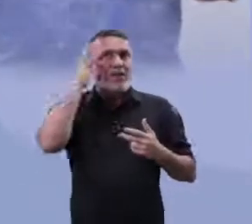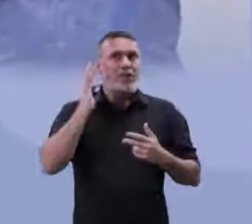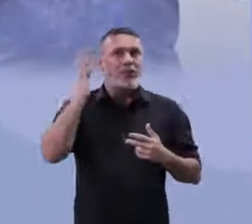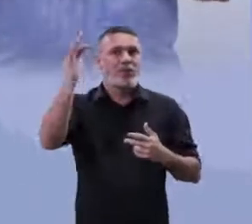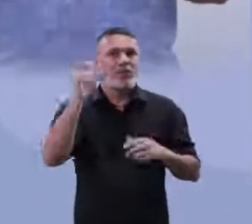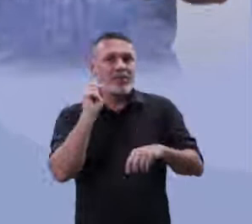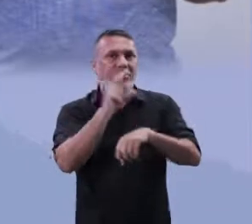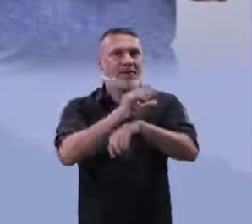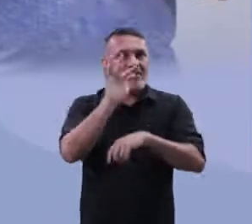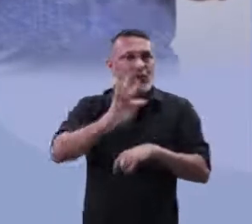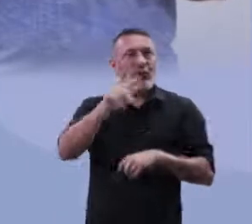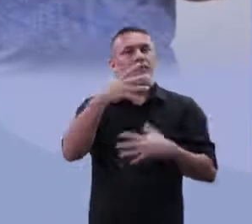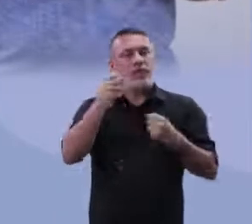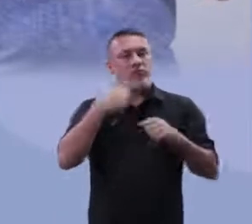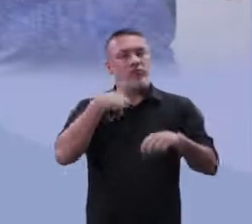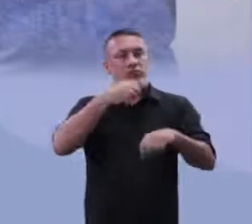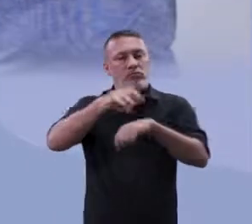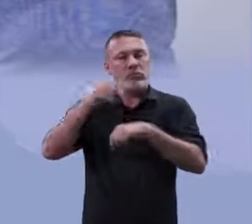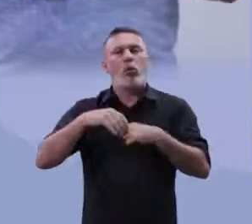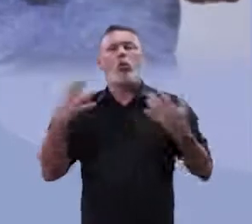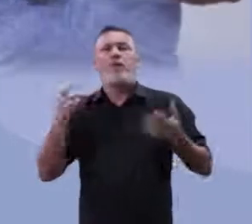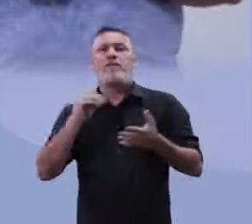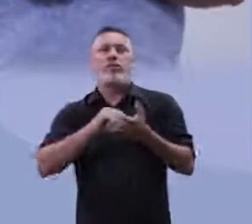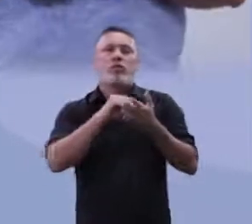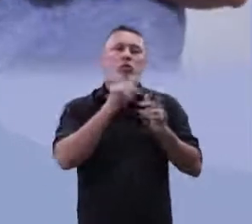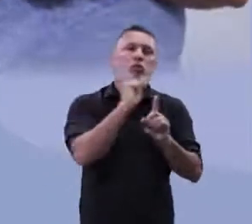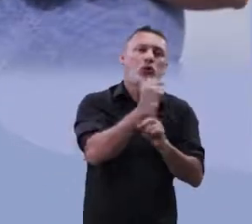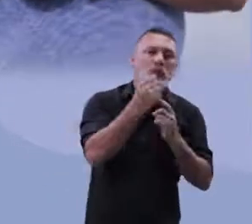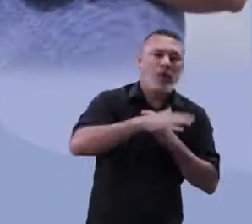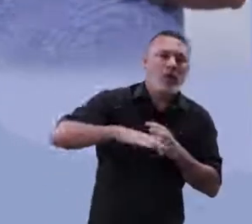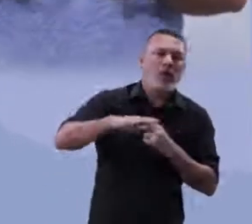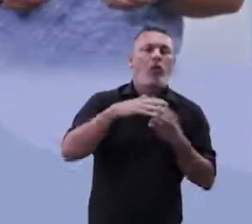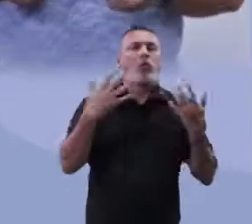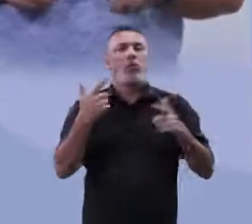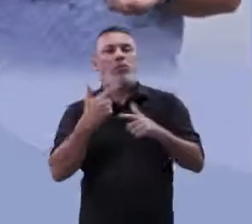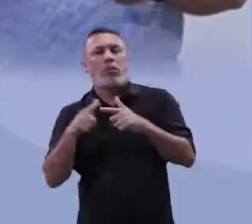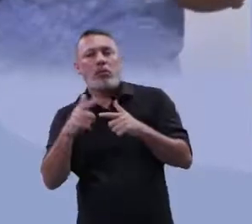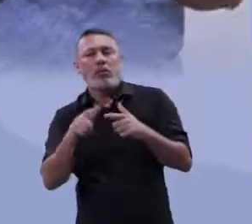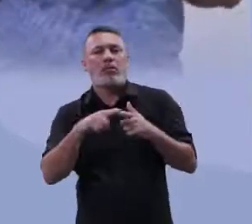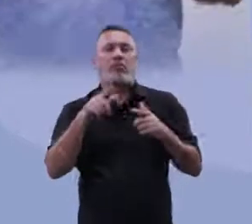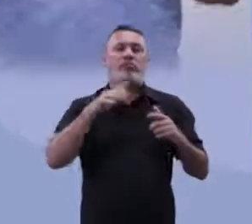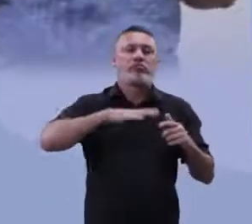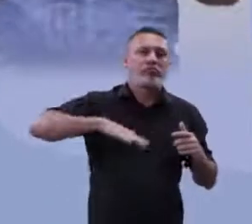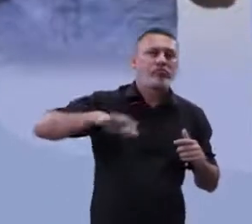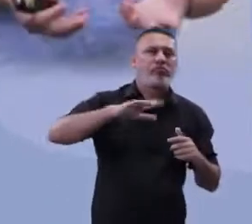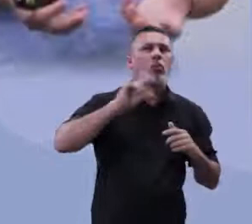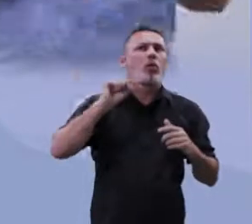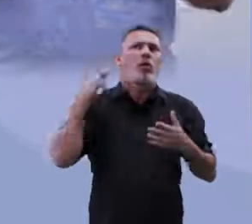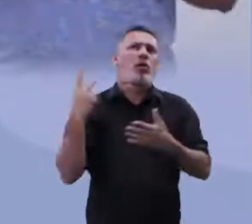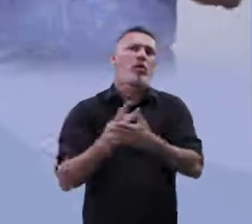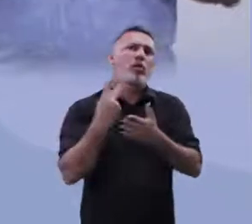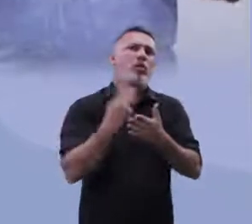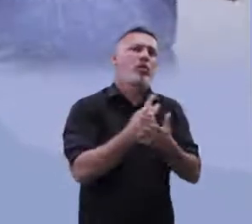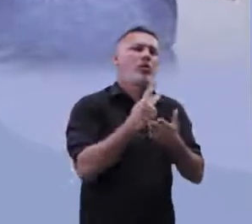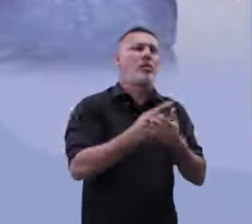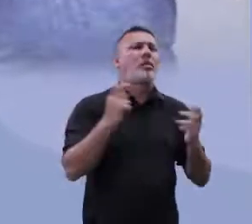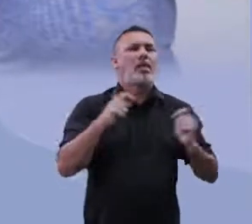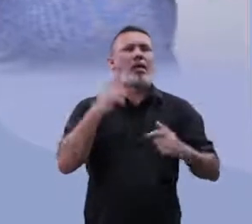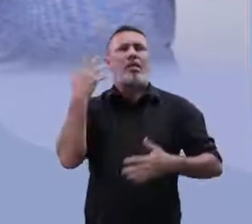superior, mas precisamos trabalhar isso aí. O que são as mazelas sociais? Quais são os problemas, né? Os problemas da sociedade que